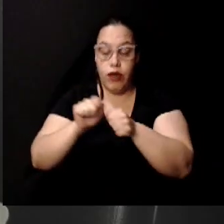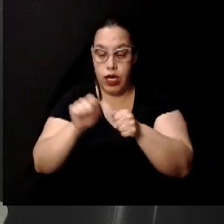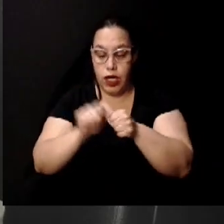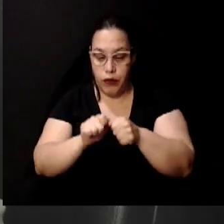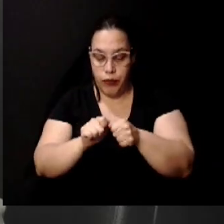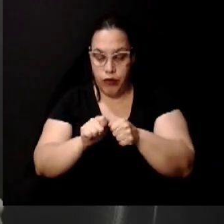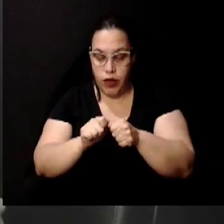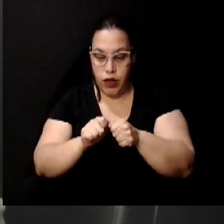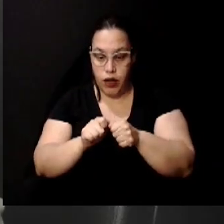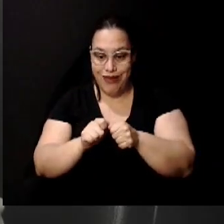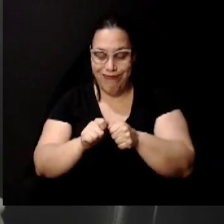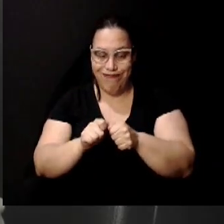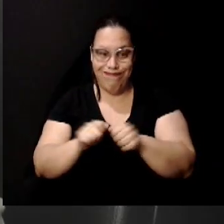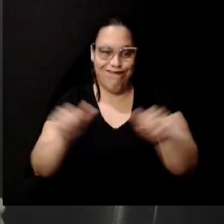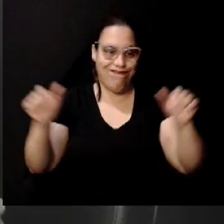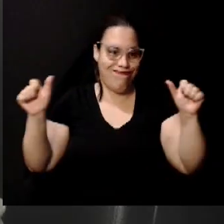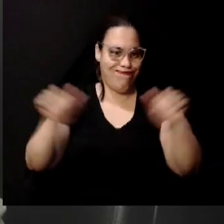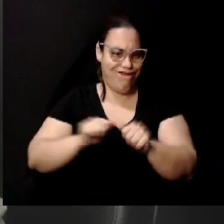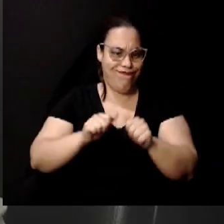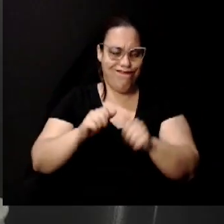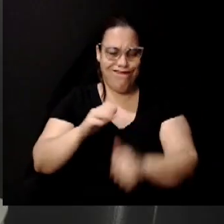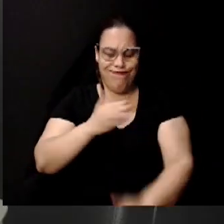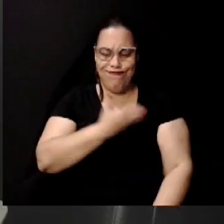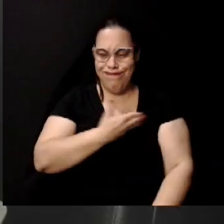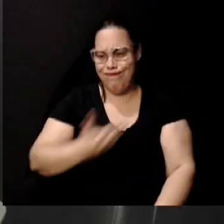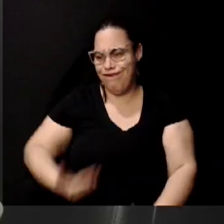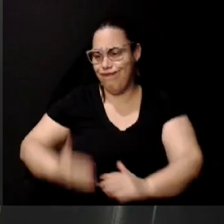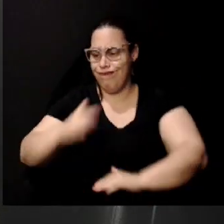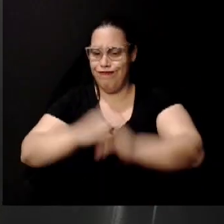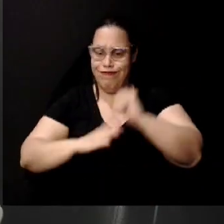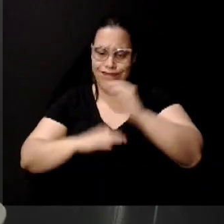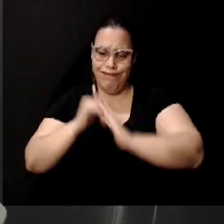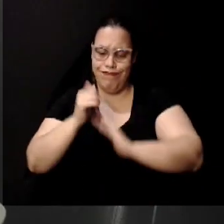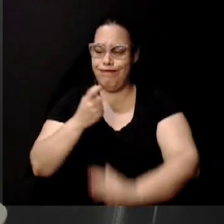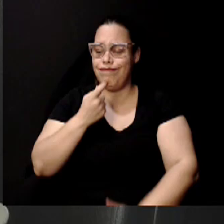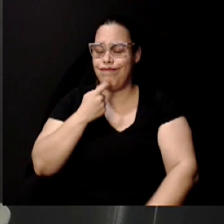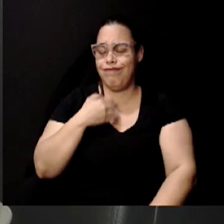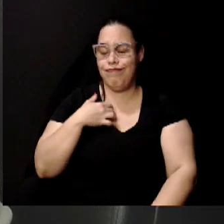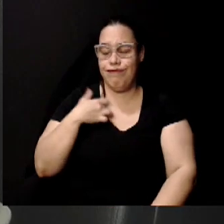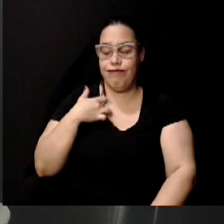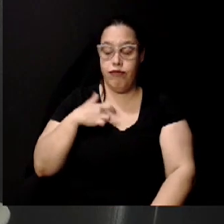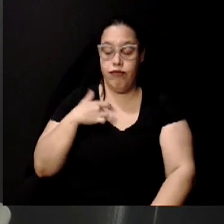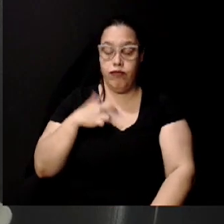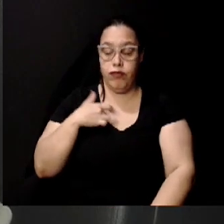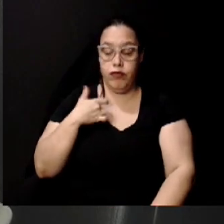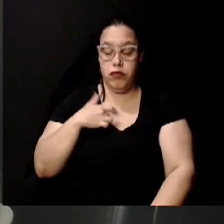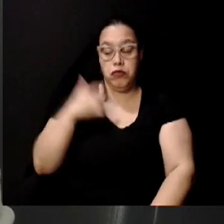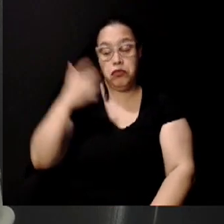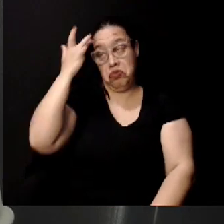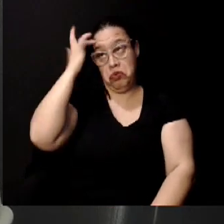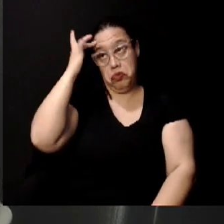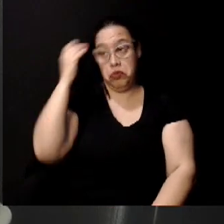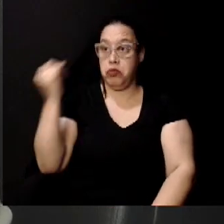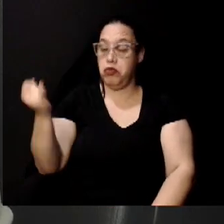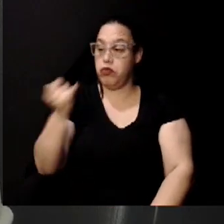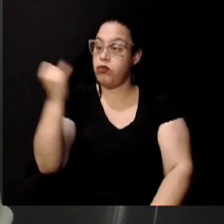dos serviços públicos, como a gente está vivendo aqui na cidade de Campinas, eu acho que é muito importante a gente dar